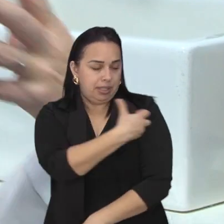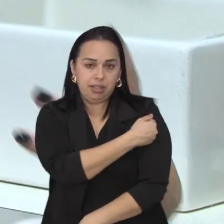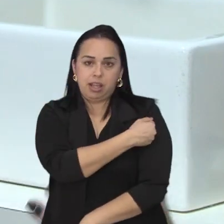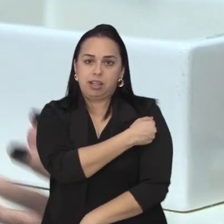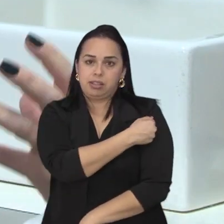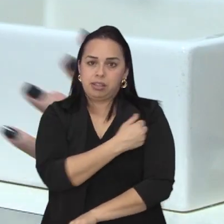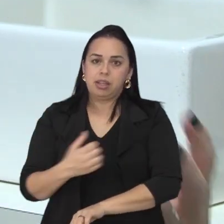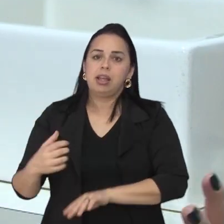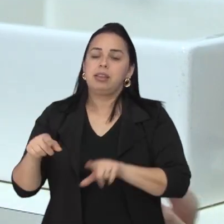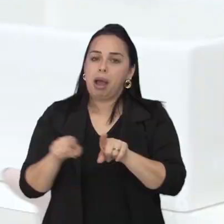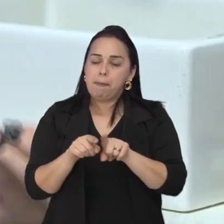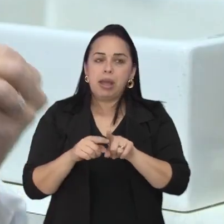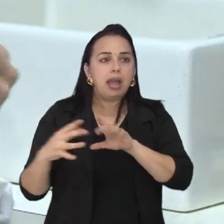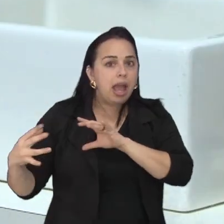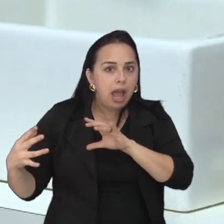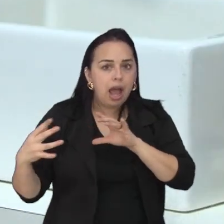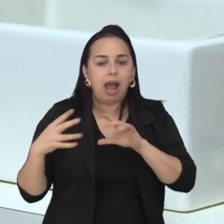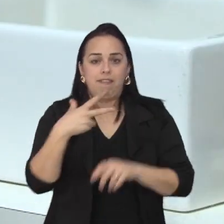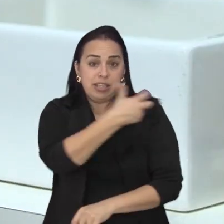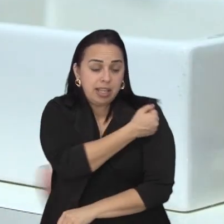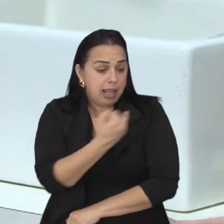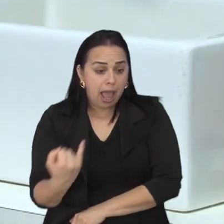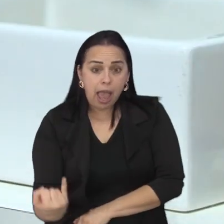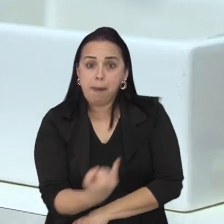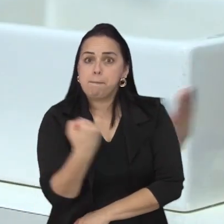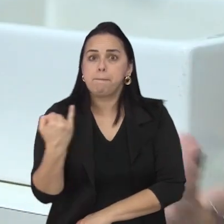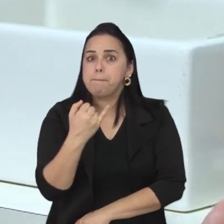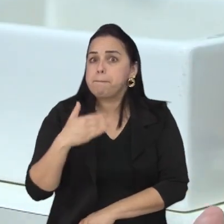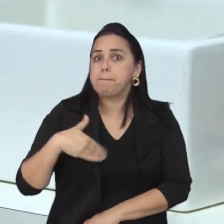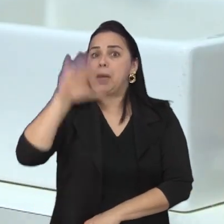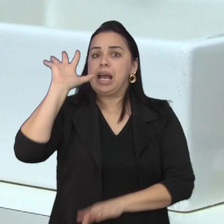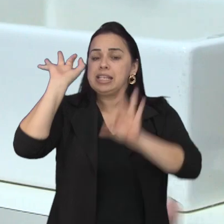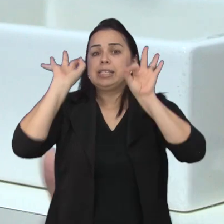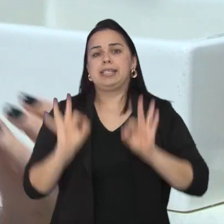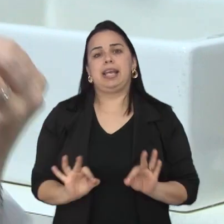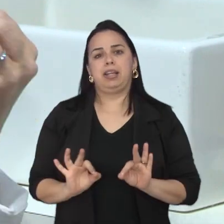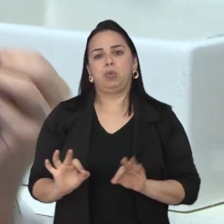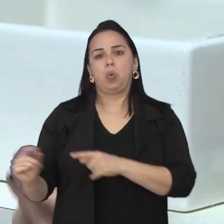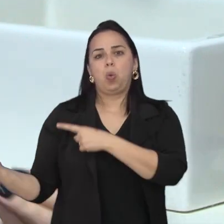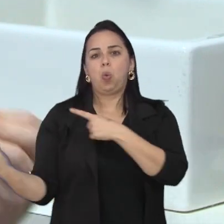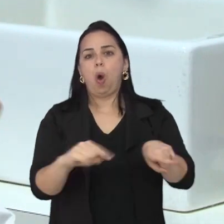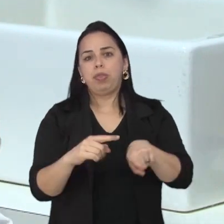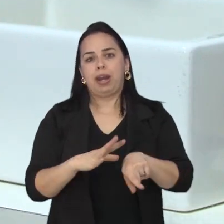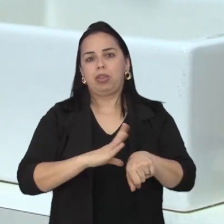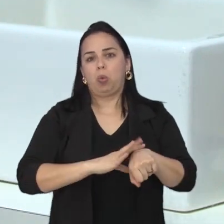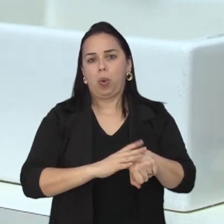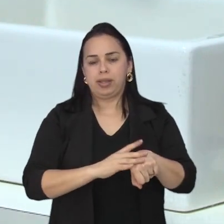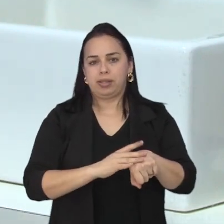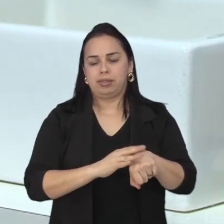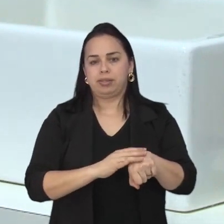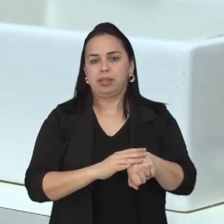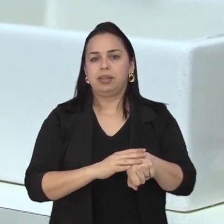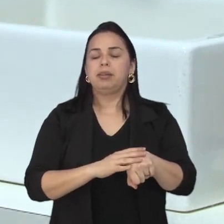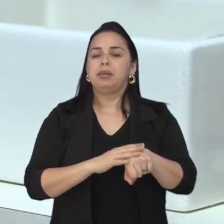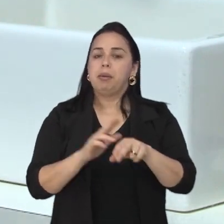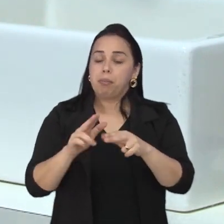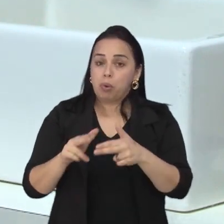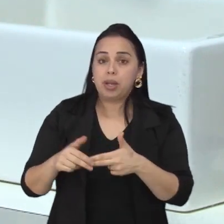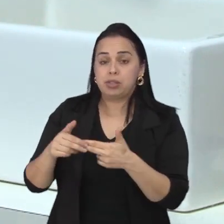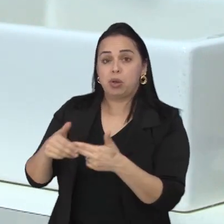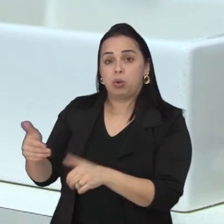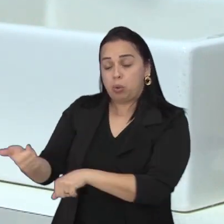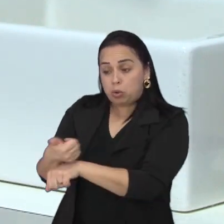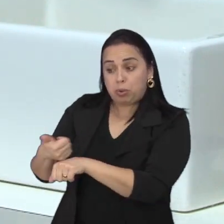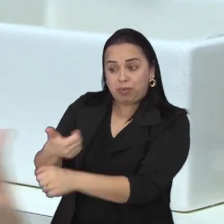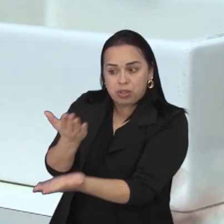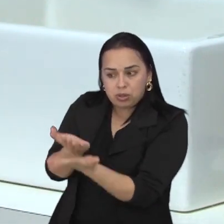com internação e complicação. Então, vacinas, de forma geral, isso não é só para a influenza, são as medidas mais efetivas